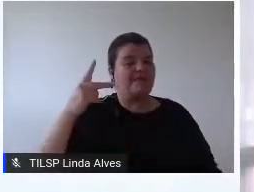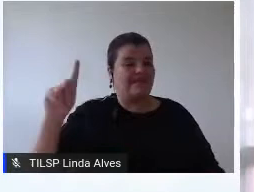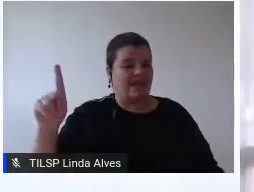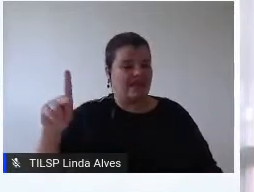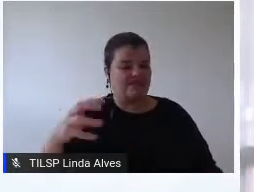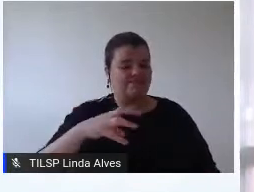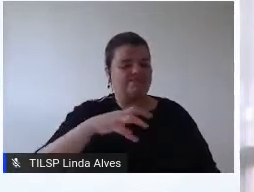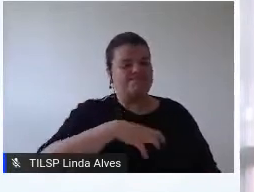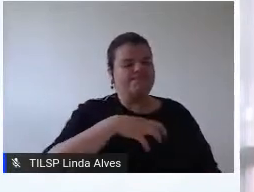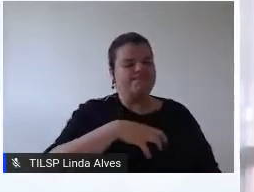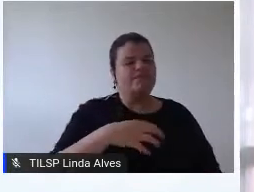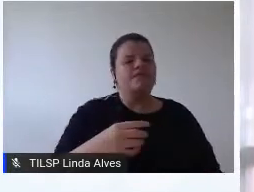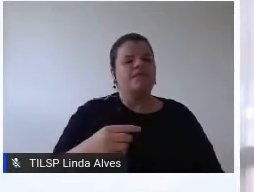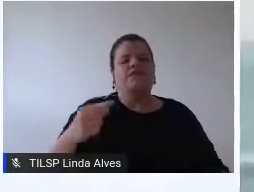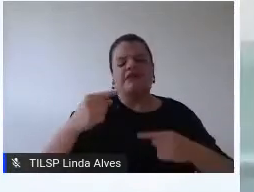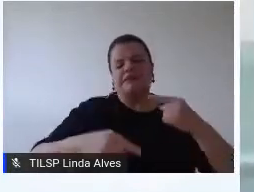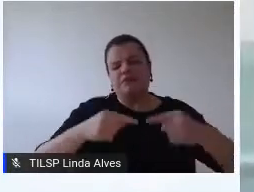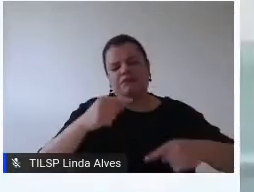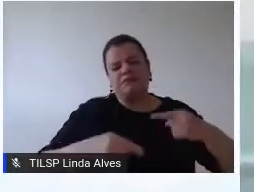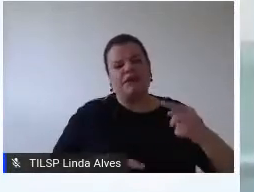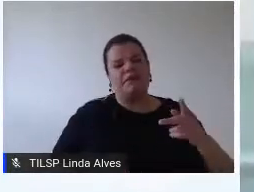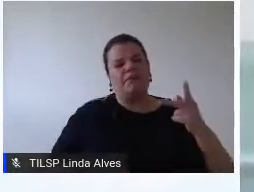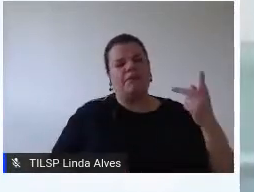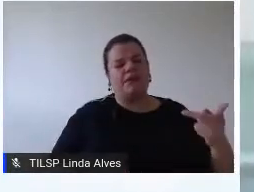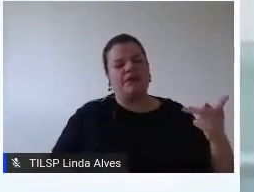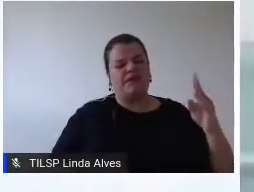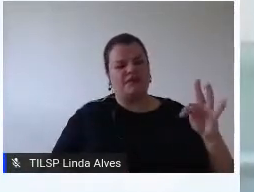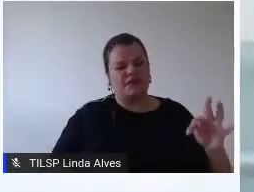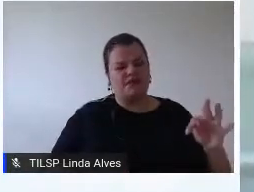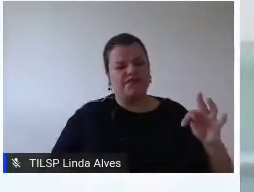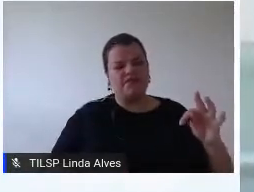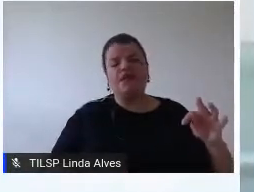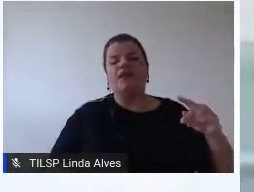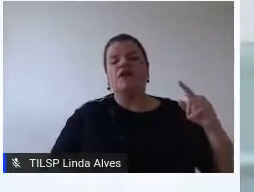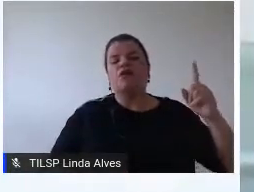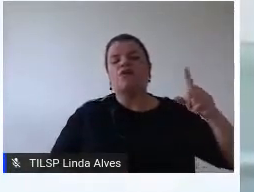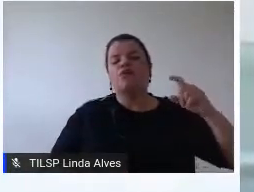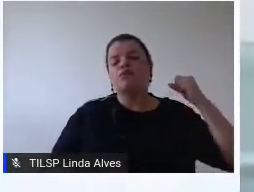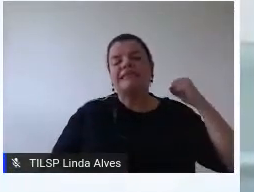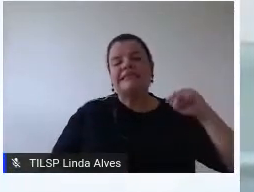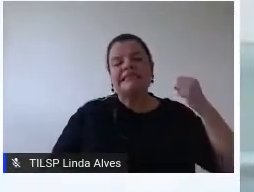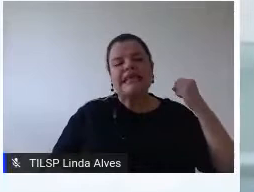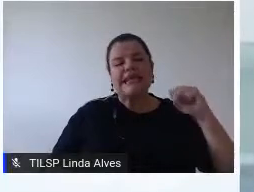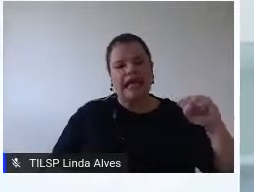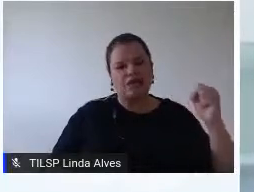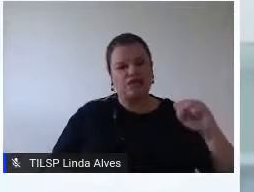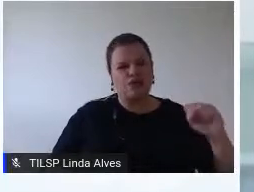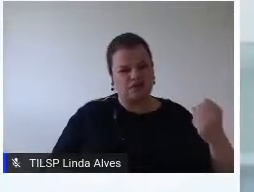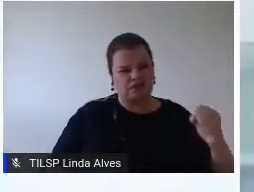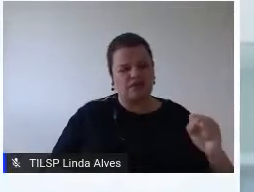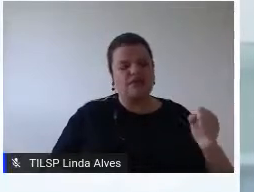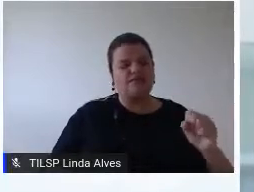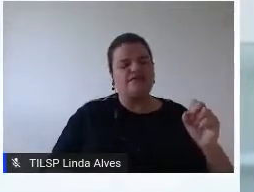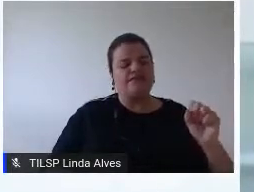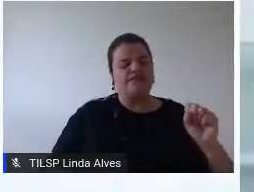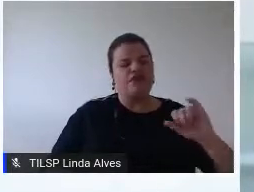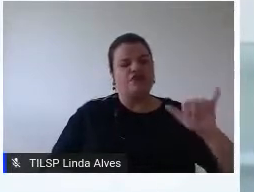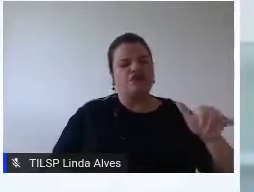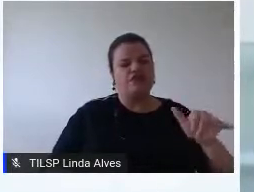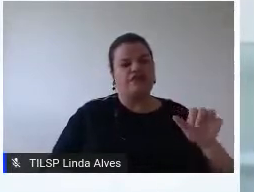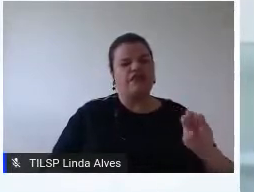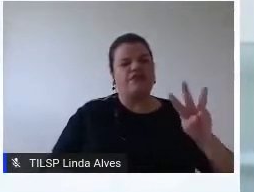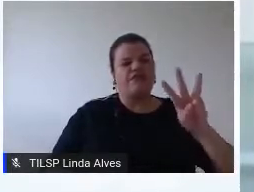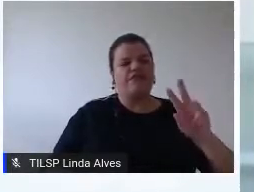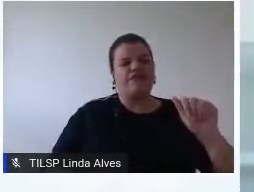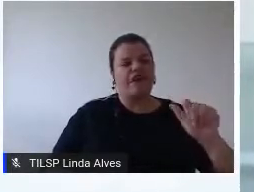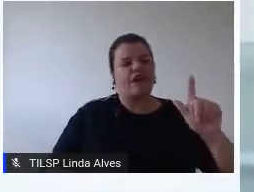uma divergência com o PT, em particular com o senador Jax Wagner, que pode, nessa disputa de 2022, ser o nome